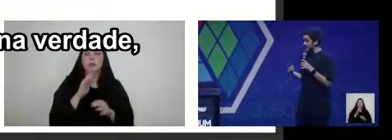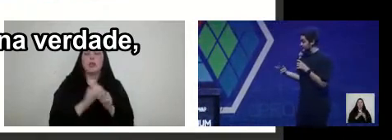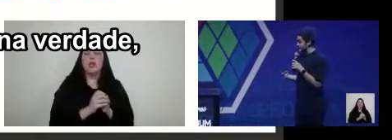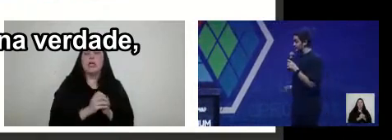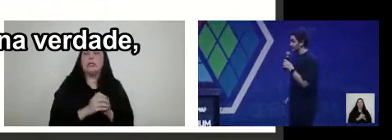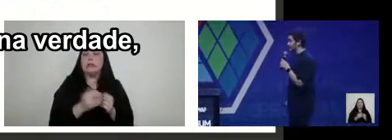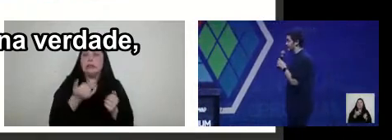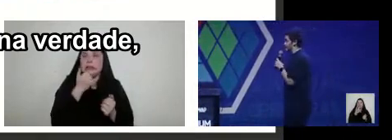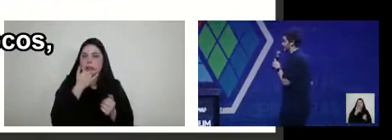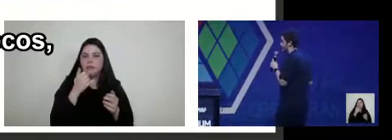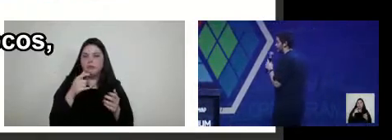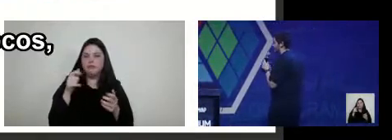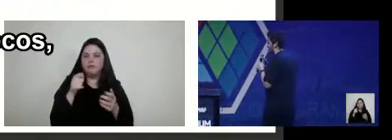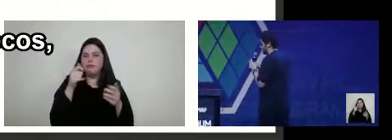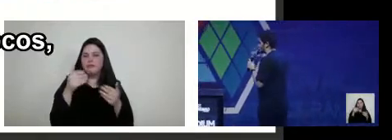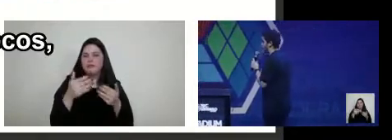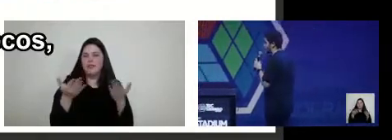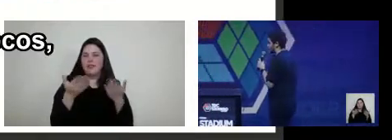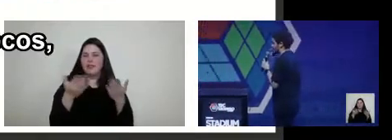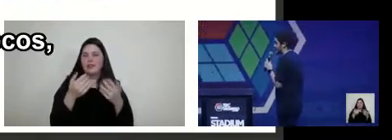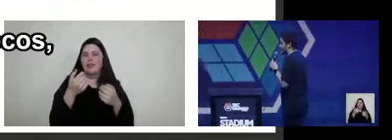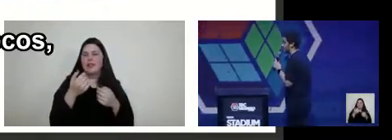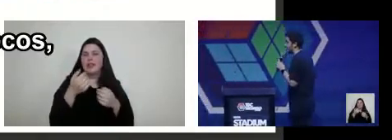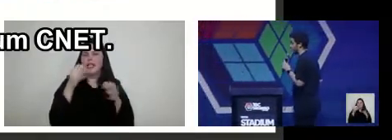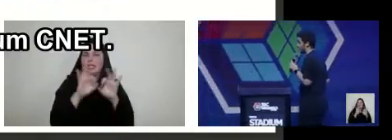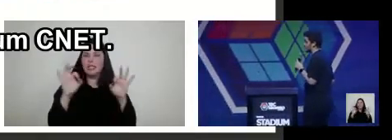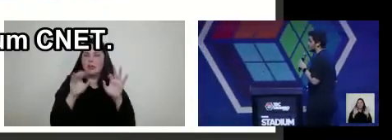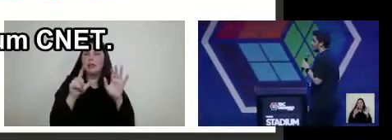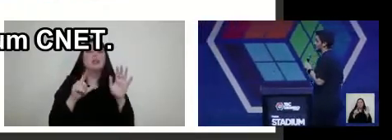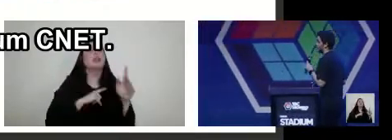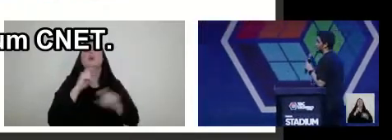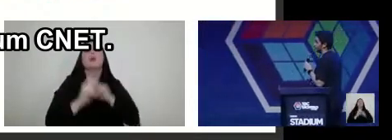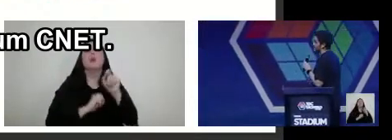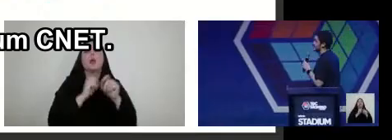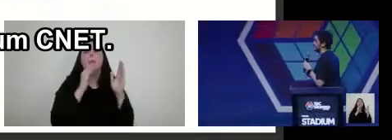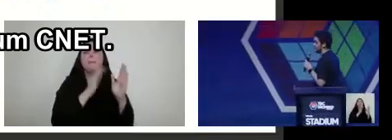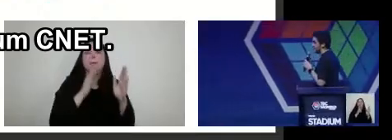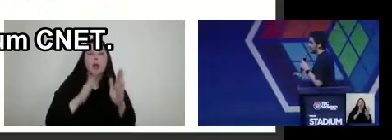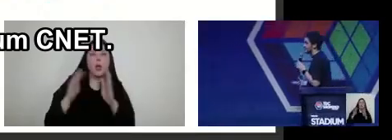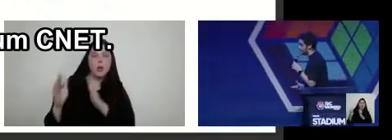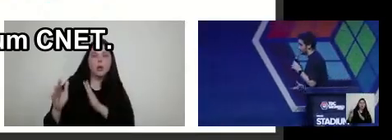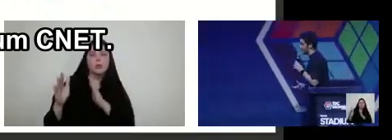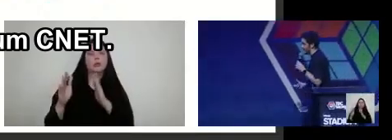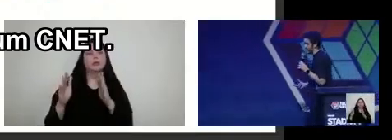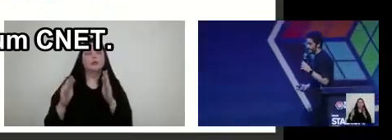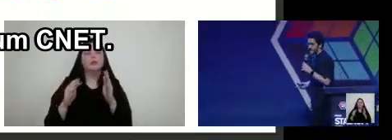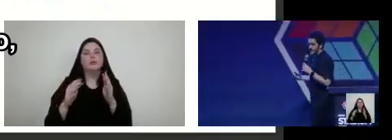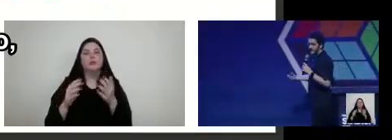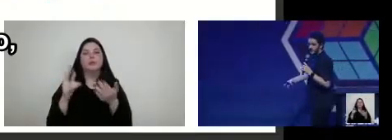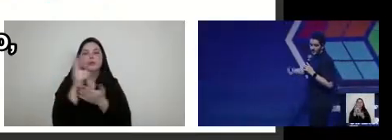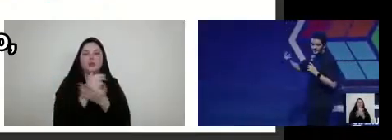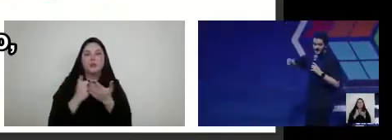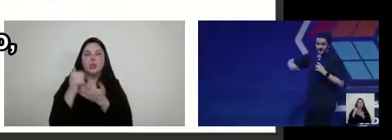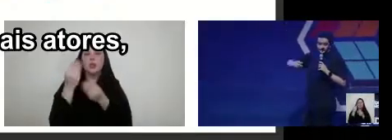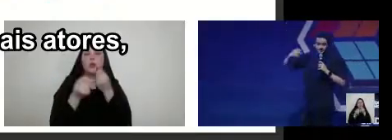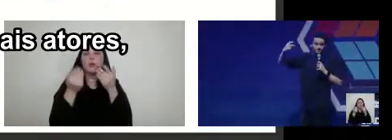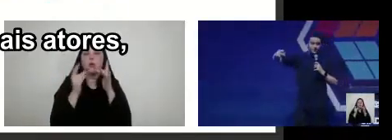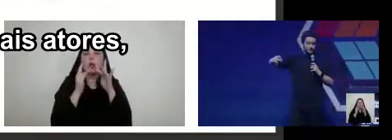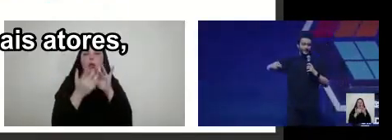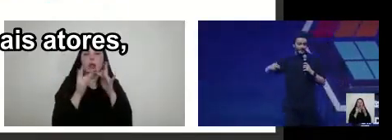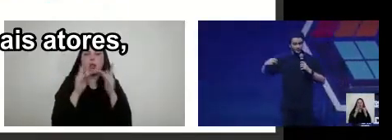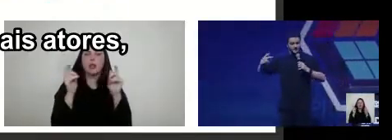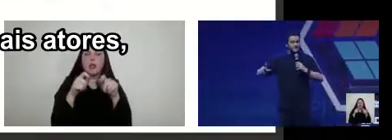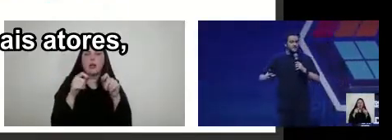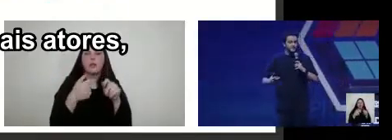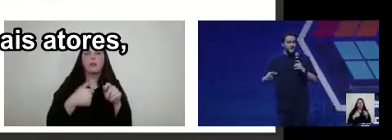tem aqui, a gente tem aqui, na verdade, em escopos, né, então em blocos, um desenho de integração de um CNAP. Então, do lado esquerdo, vocês